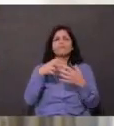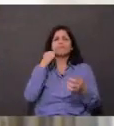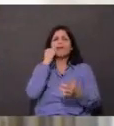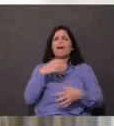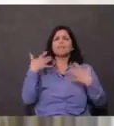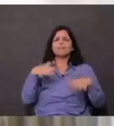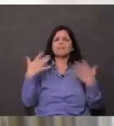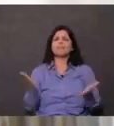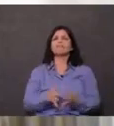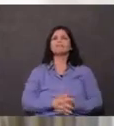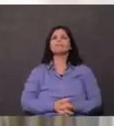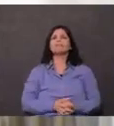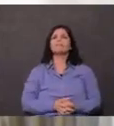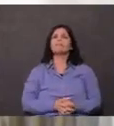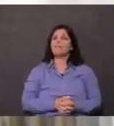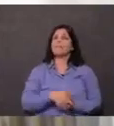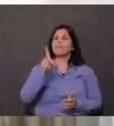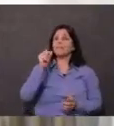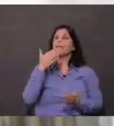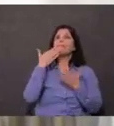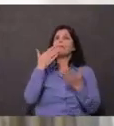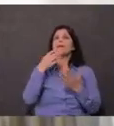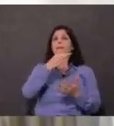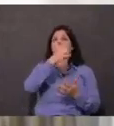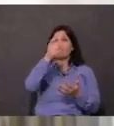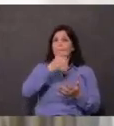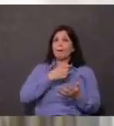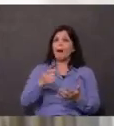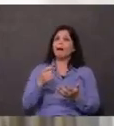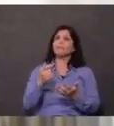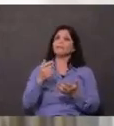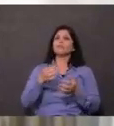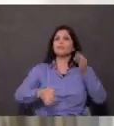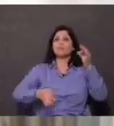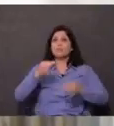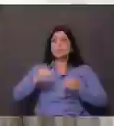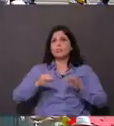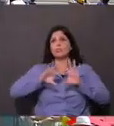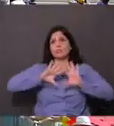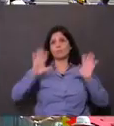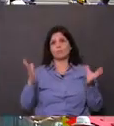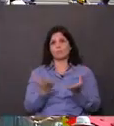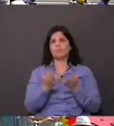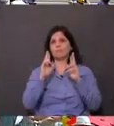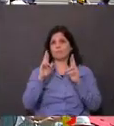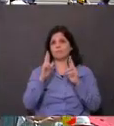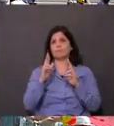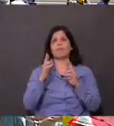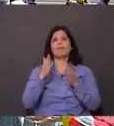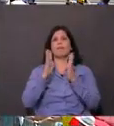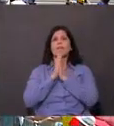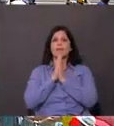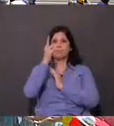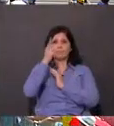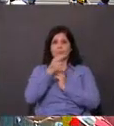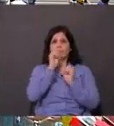war, and to ask for peace and justice for the world. God bless you,